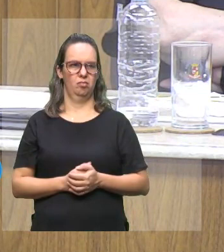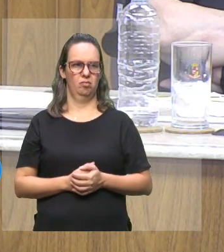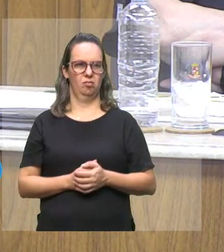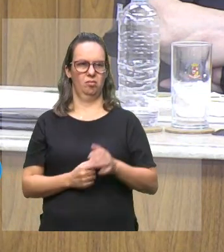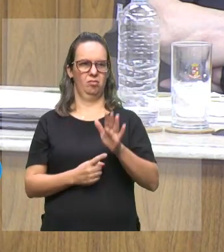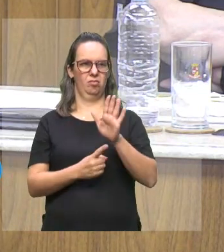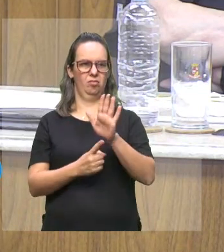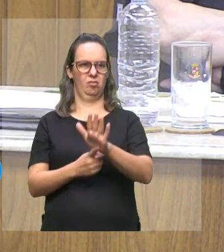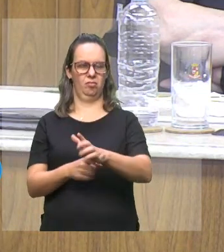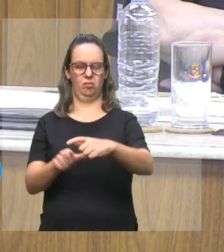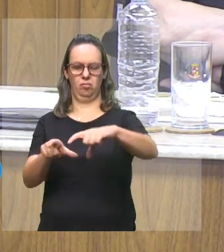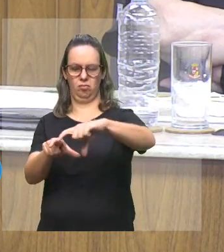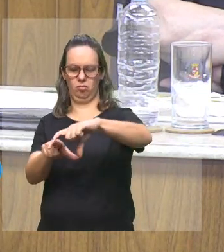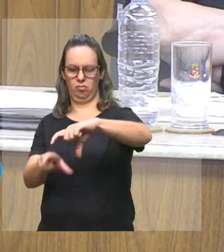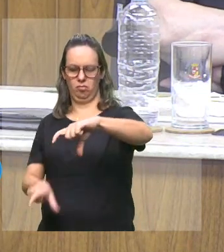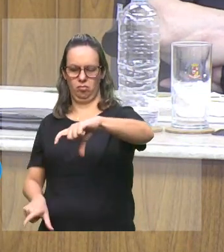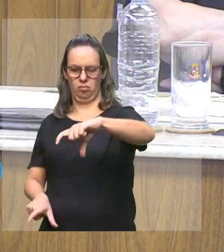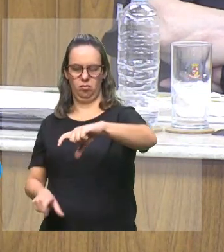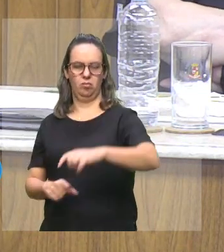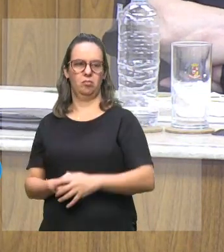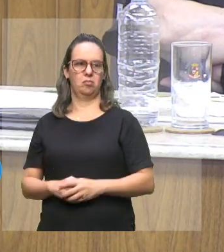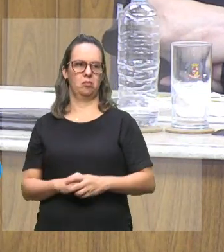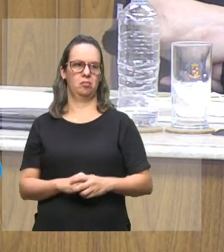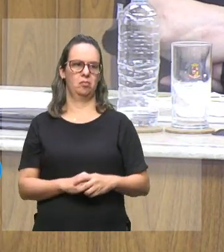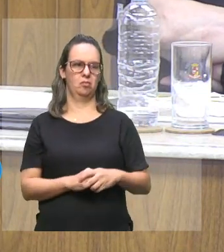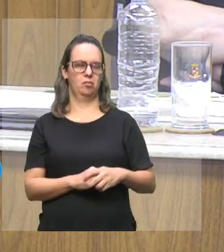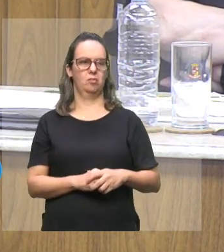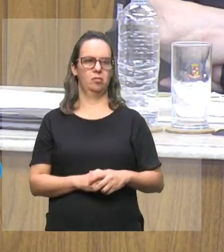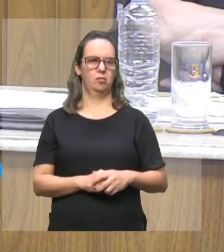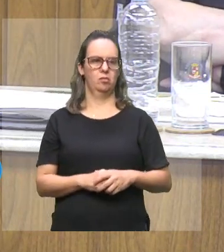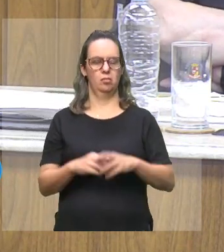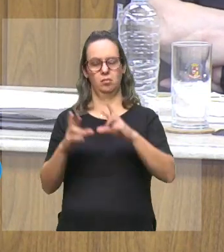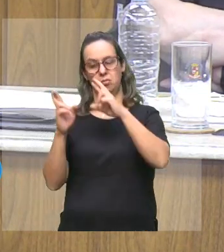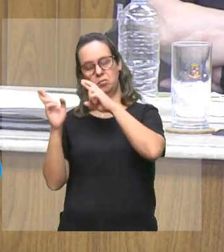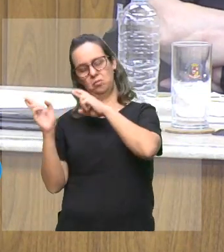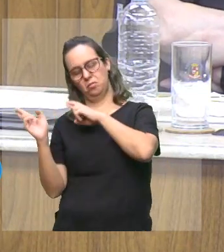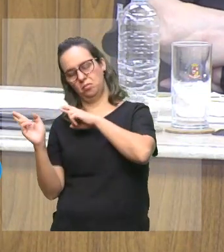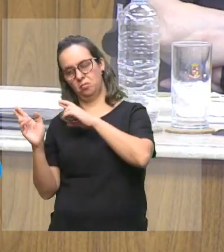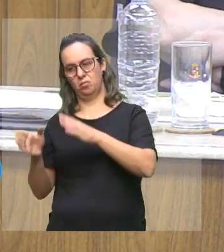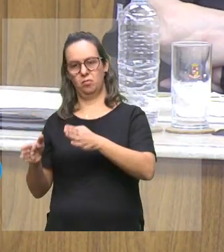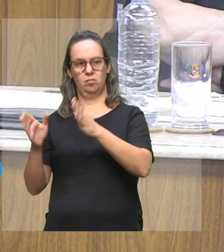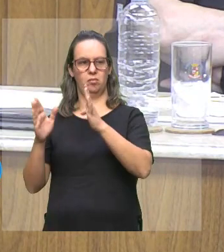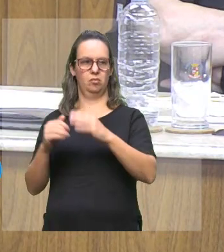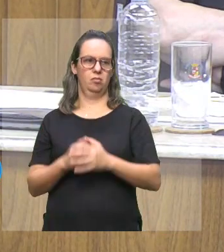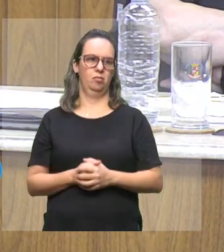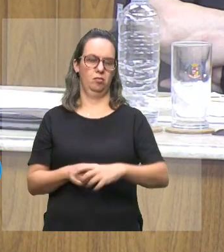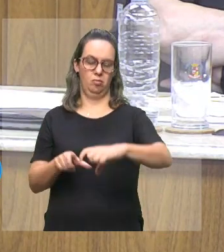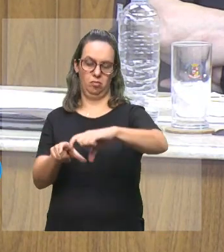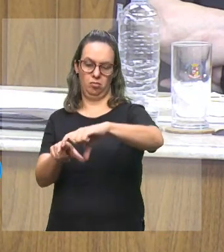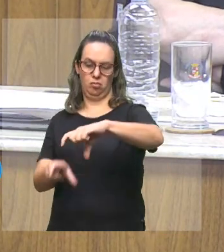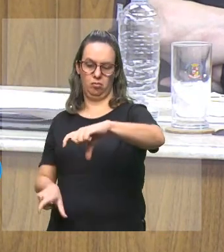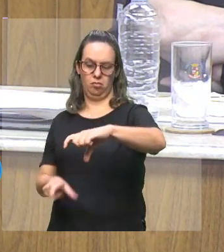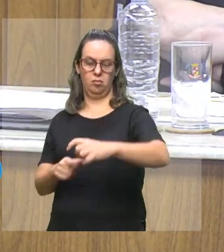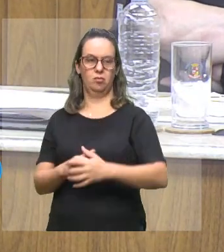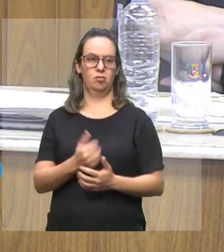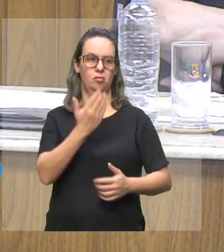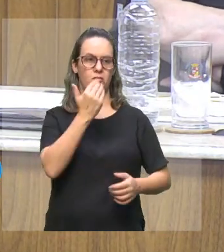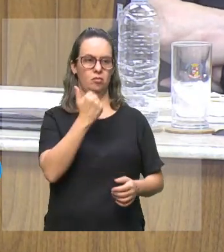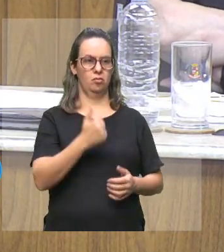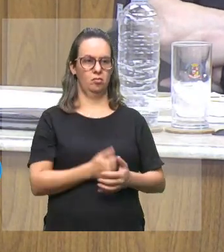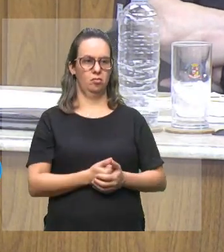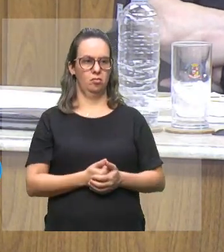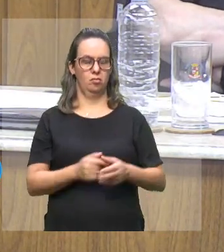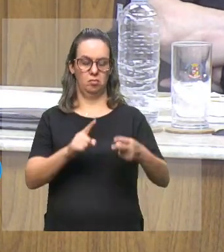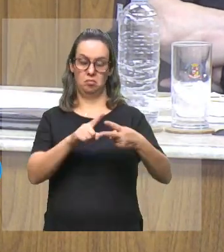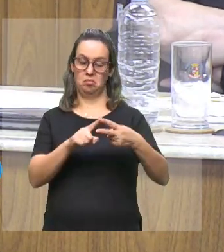apresentar uma nota fiscal da minha hospedagem, apresentar uma nota fiscal da minha alimentação. Então, isso são dois